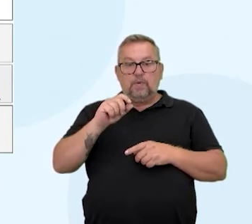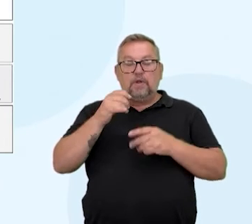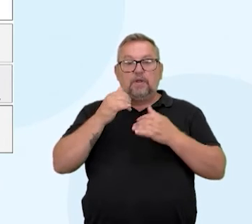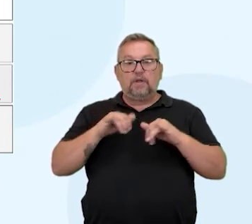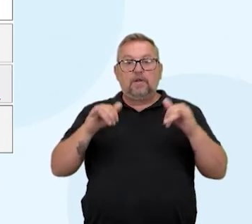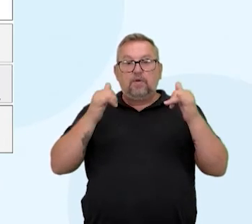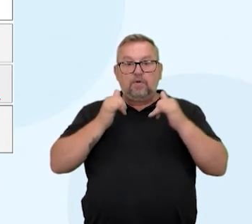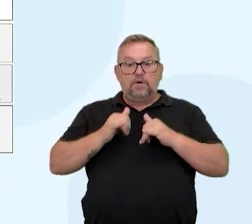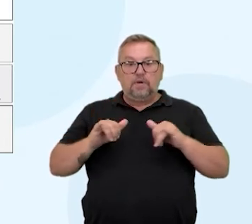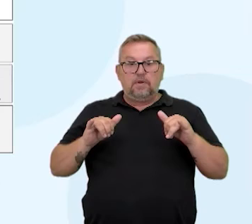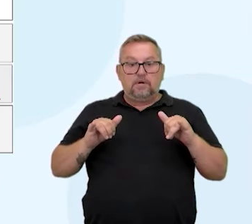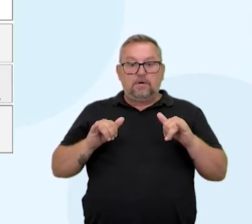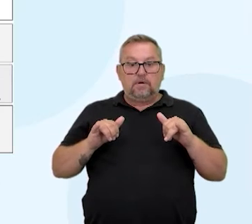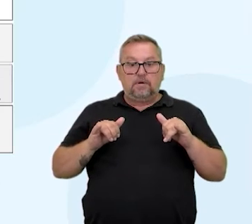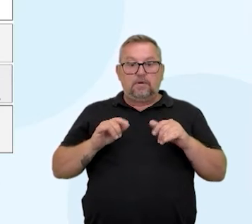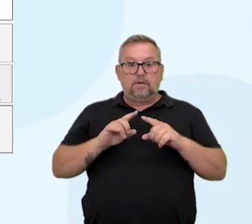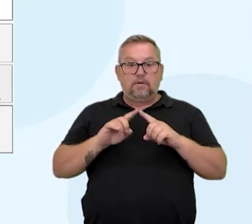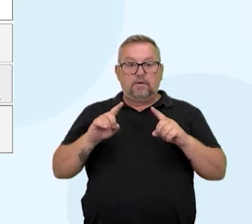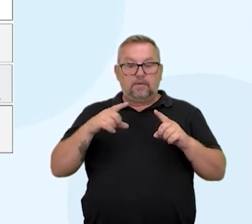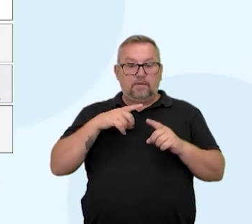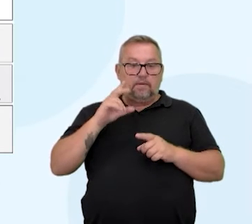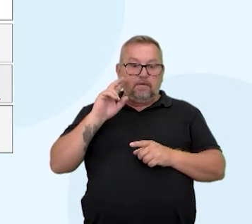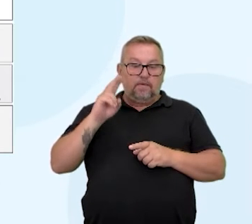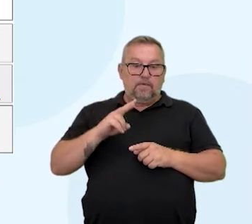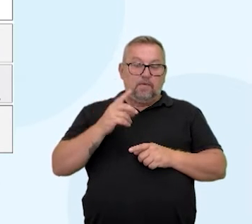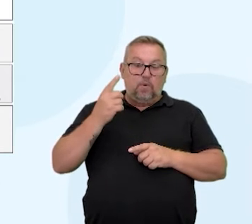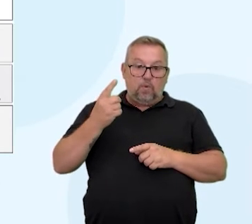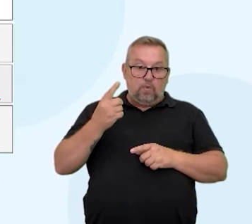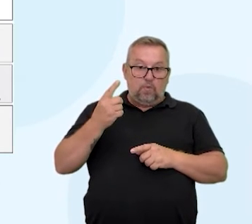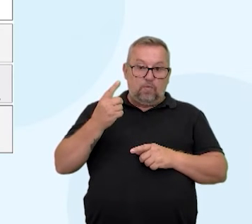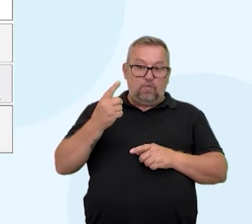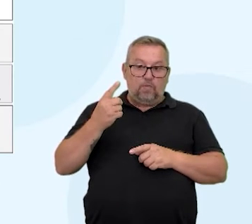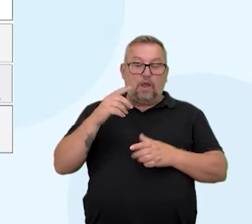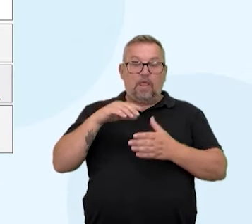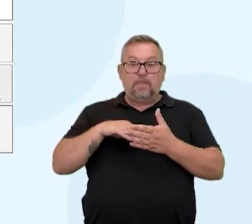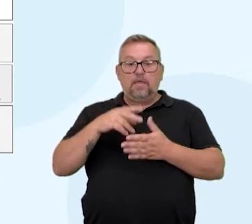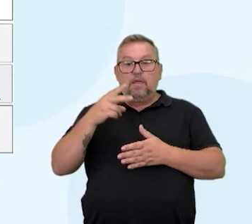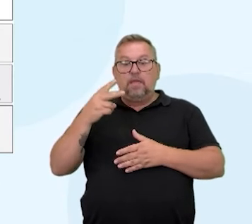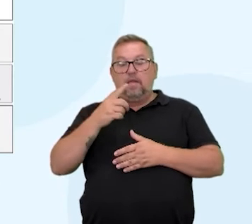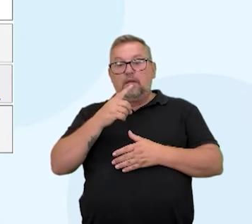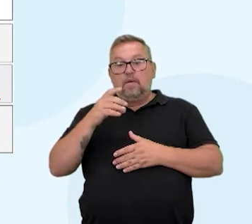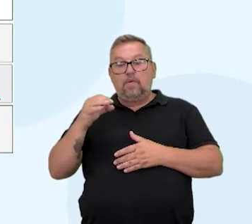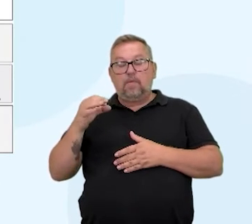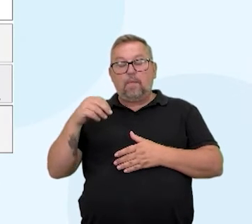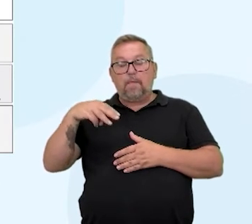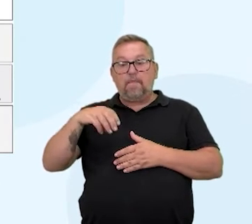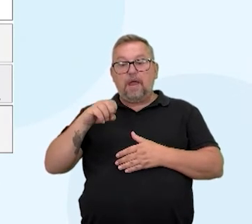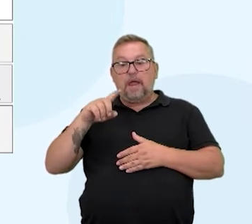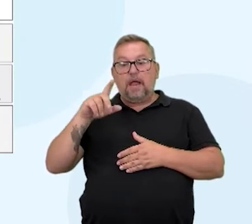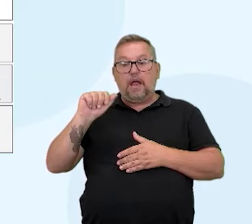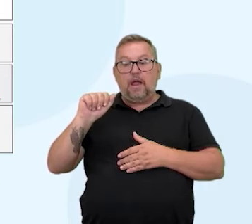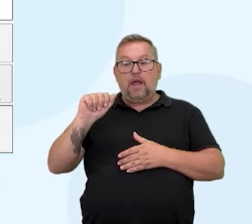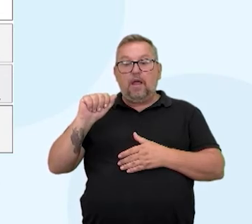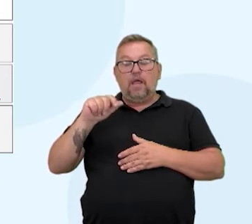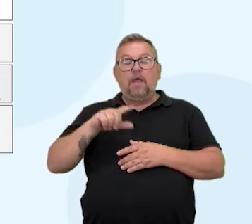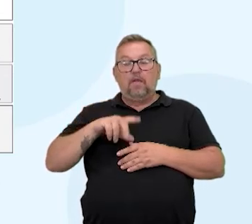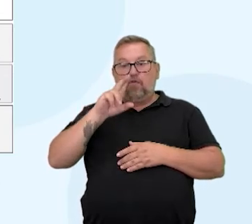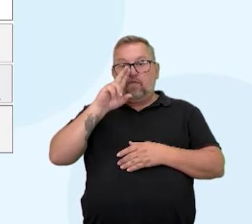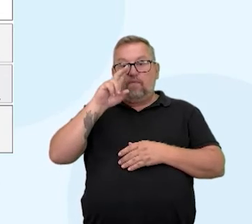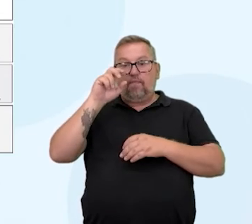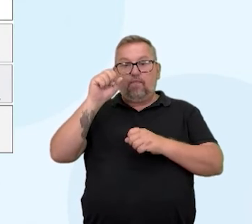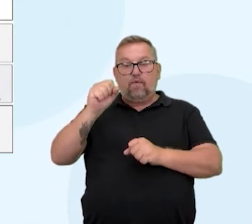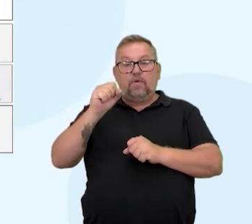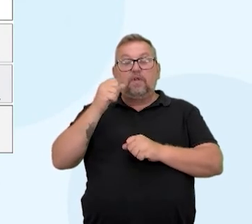energias aí, né? Falando aí desde 1 megatão até mais de 100 megatons aí de